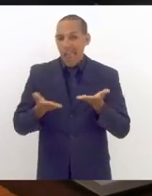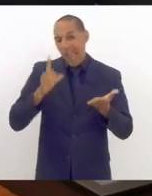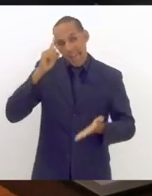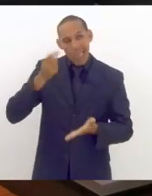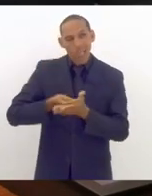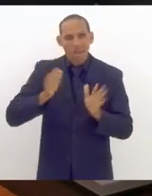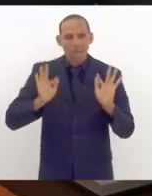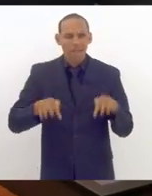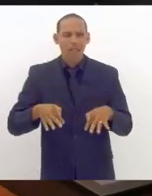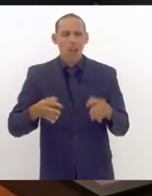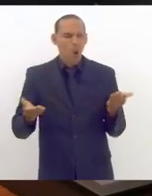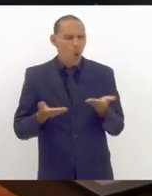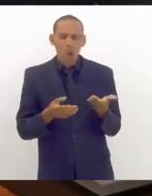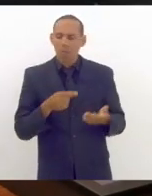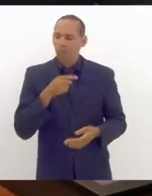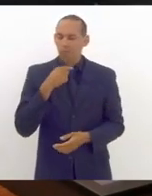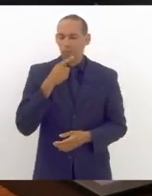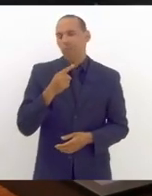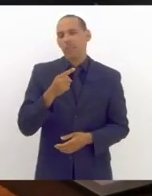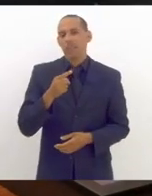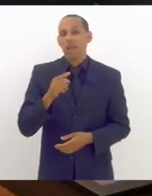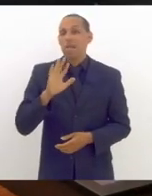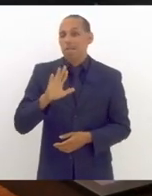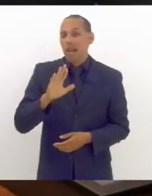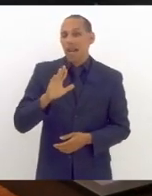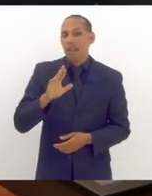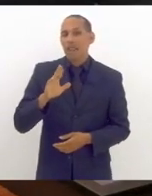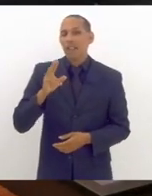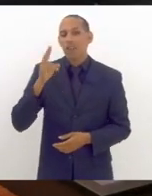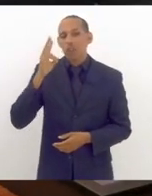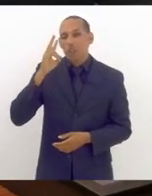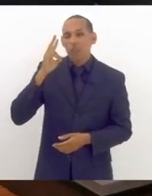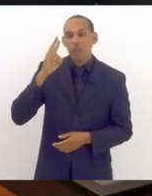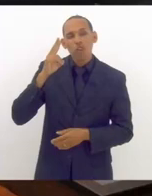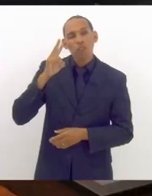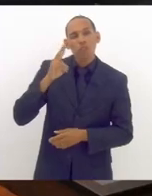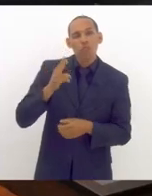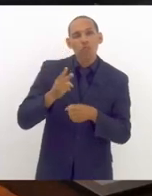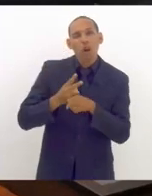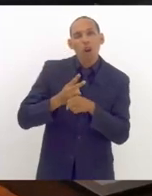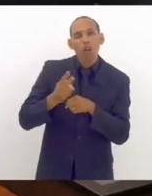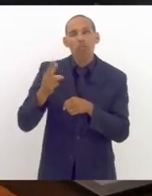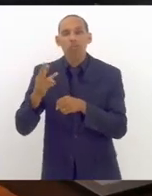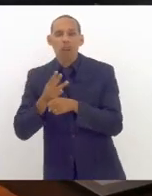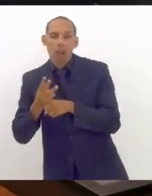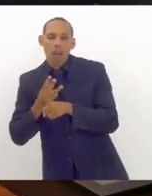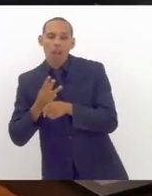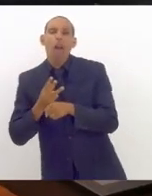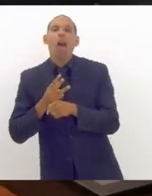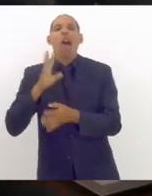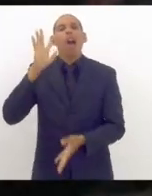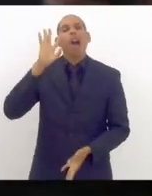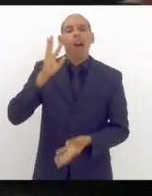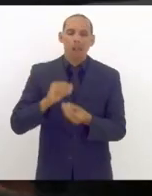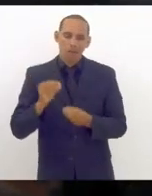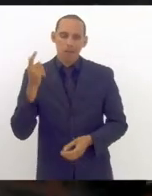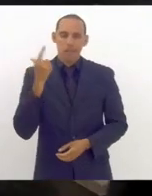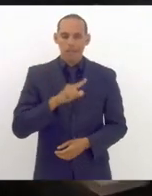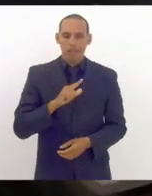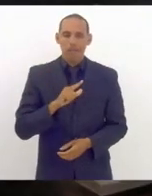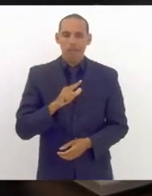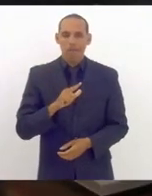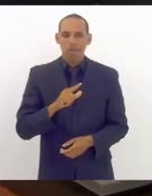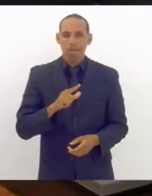não vai chegar hoje acho que sim ao longo dos próximos dois três anos nós aí sim chegaremos a uma conclusão o que nós estamos